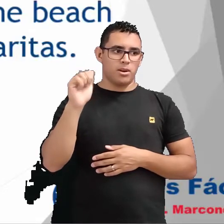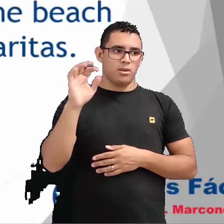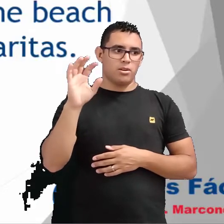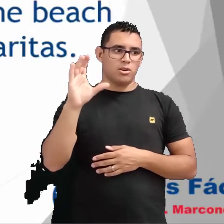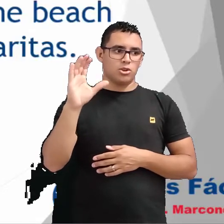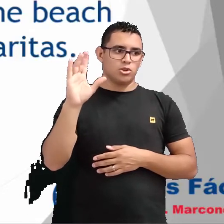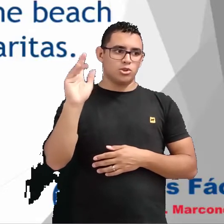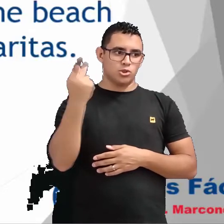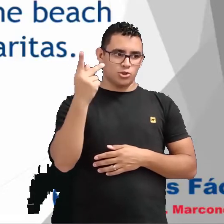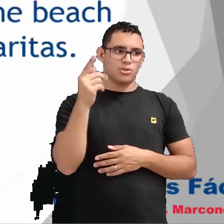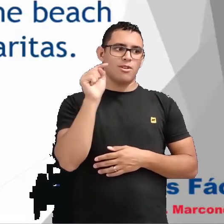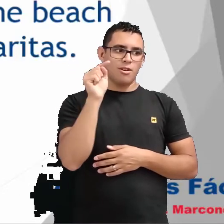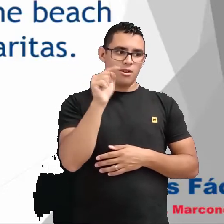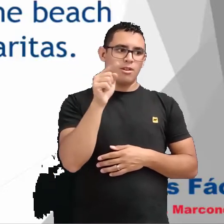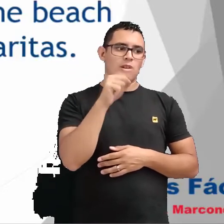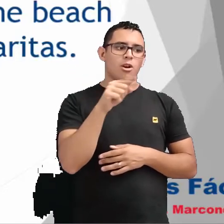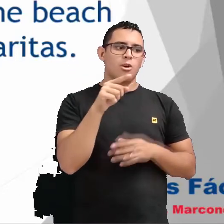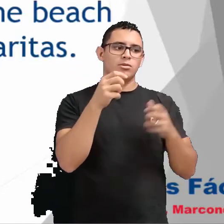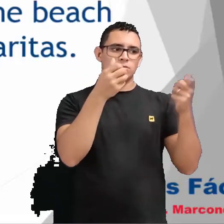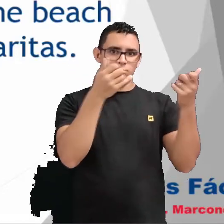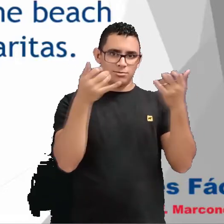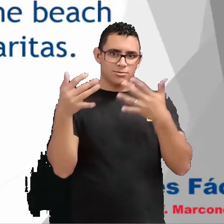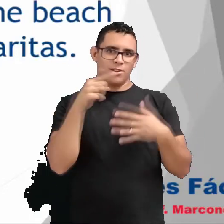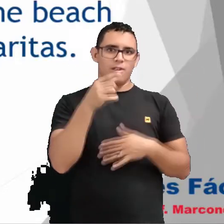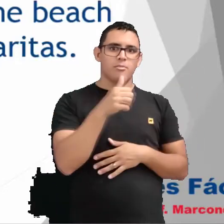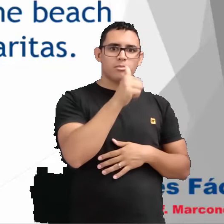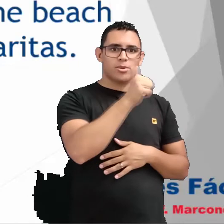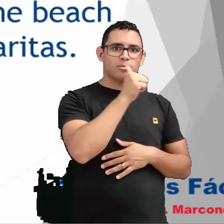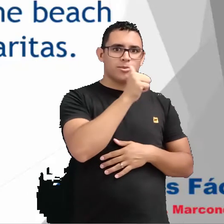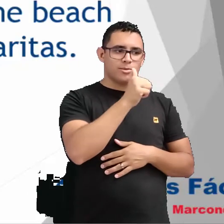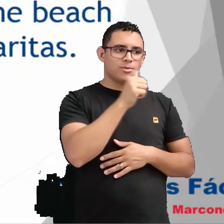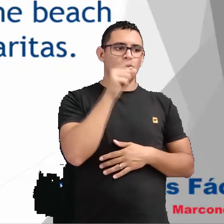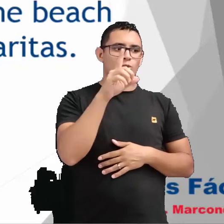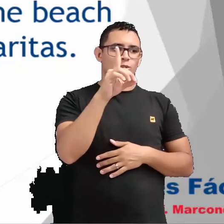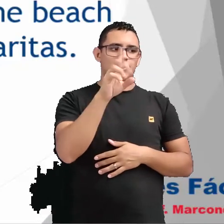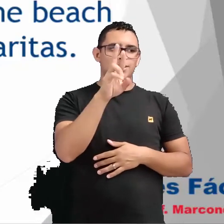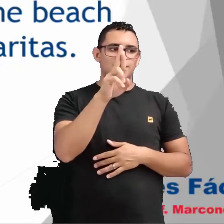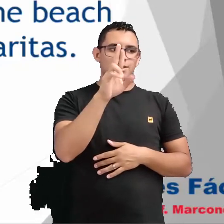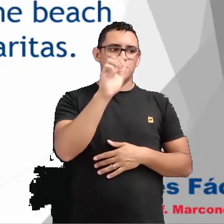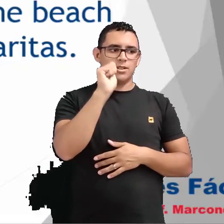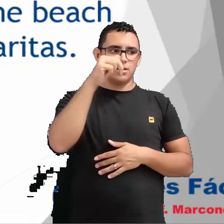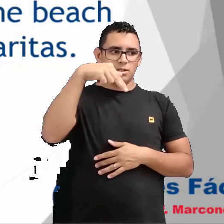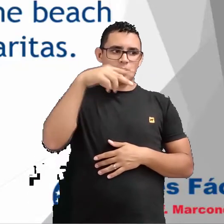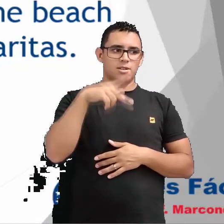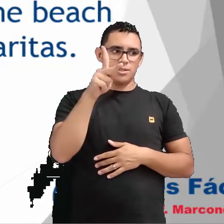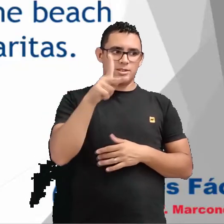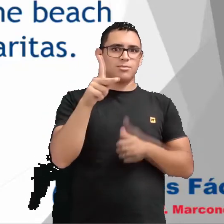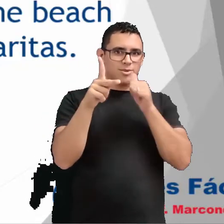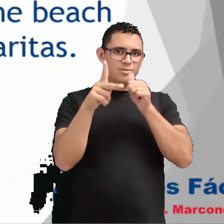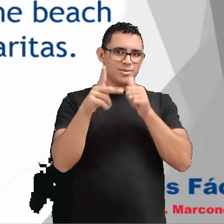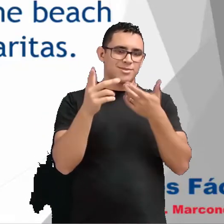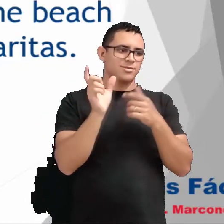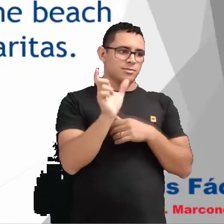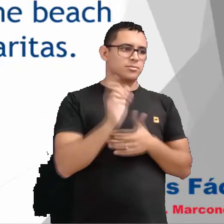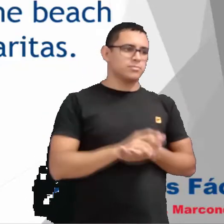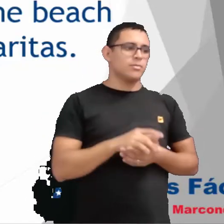irregulares. O primeiro é o swam, né? Que é o passado do verbo to swim, que é nadar. To swim, então, a conjugação